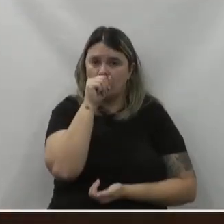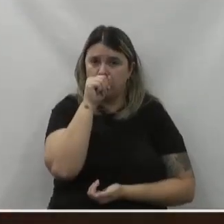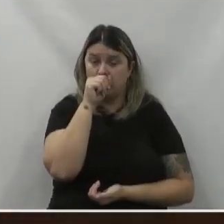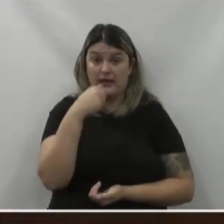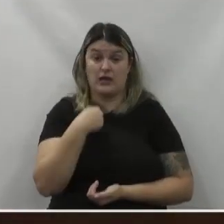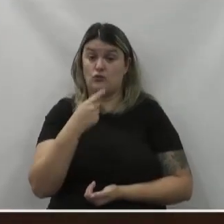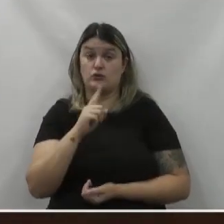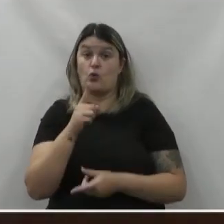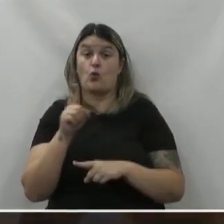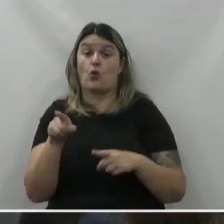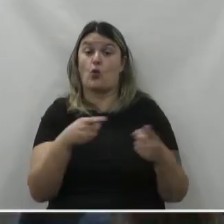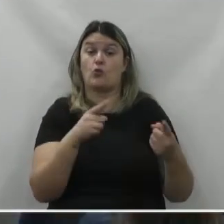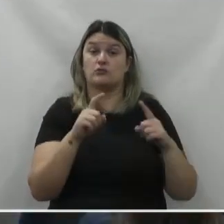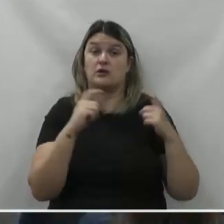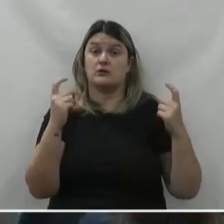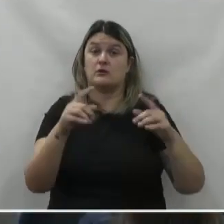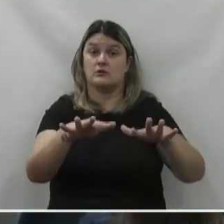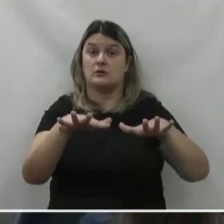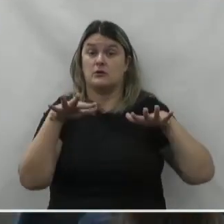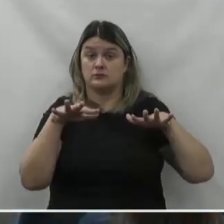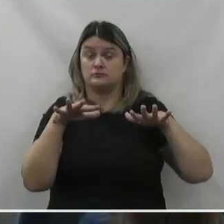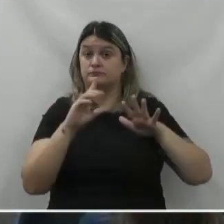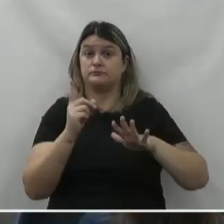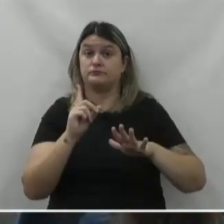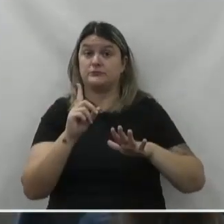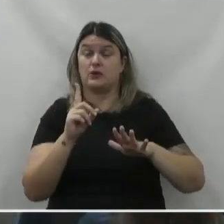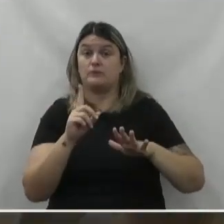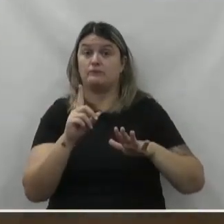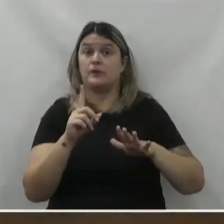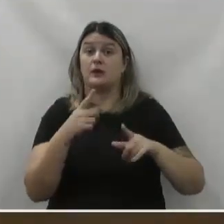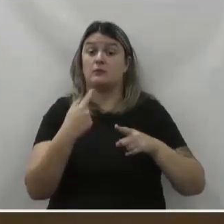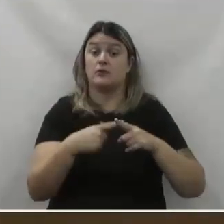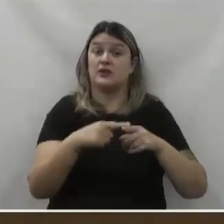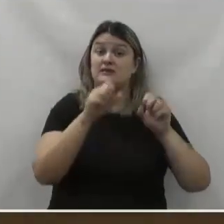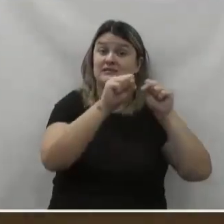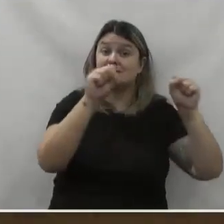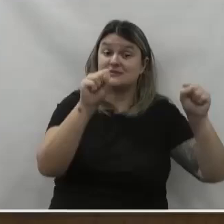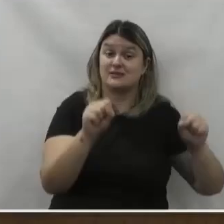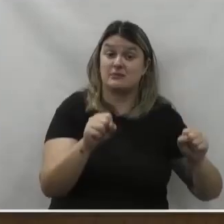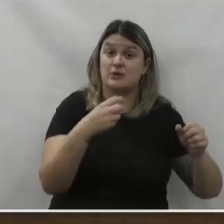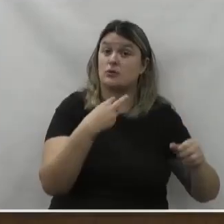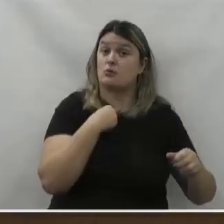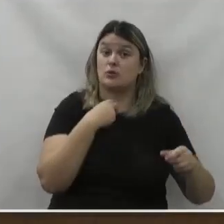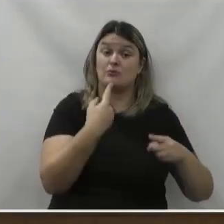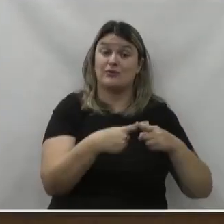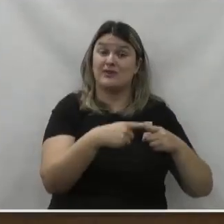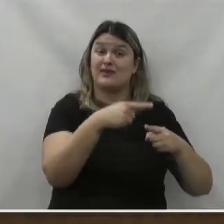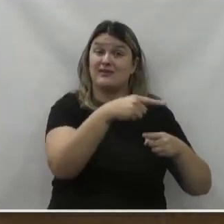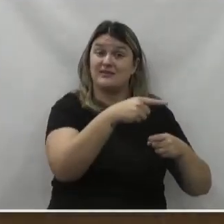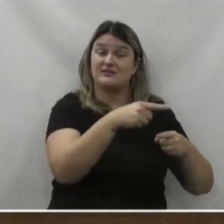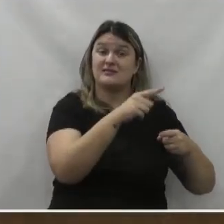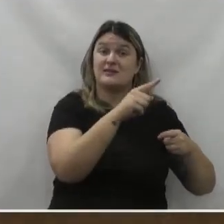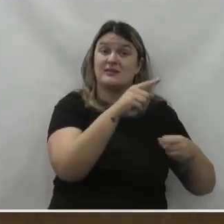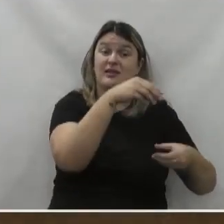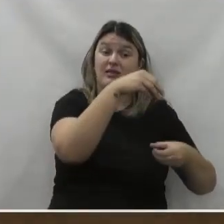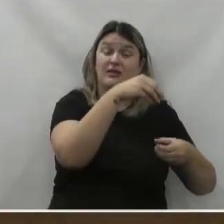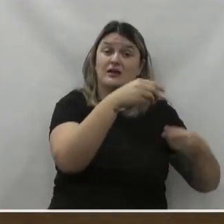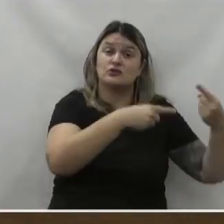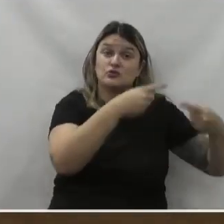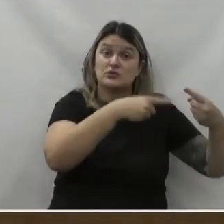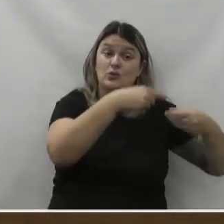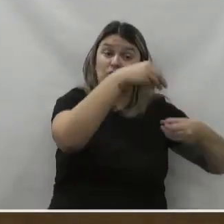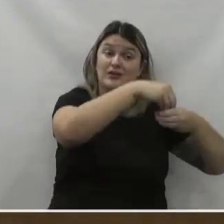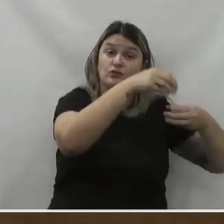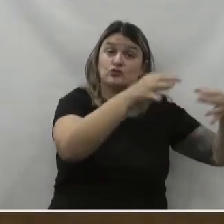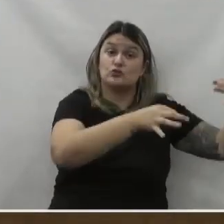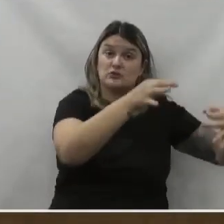contra a audiência pública, sou contra a audiência pública no sistema que está aqui. Hoje está judicializado. Eu só estou falando isso.